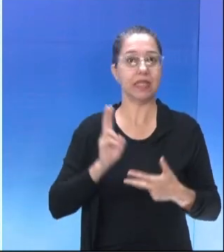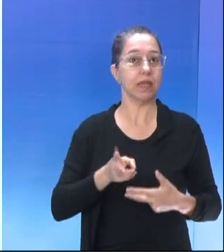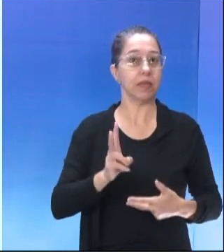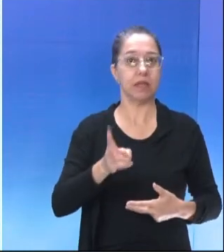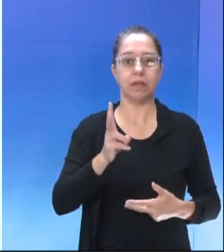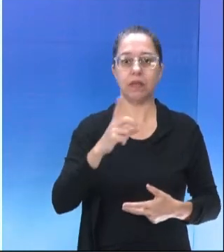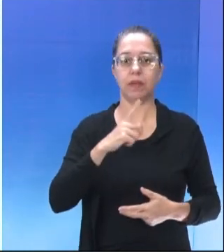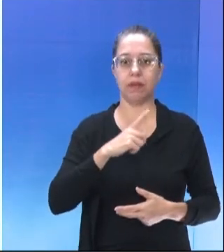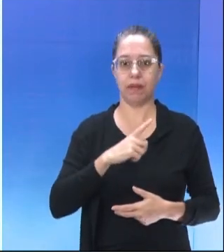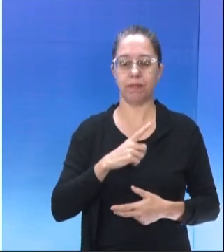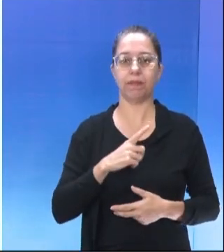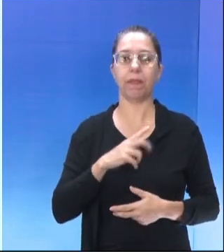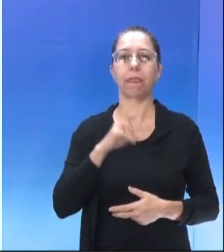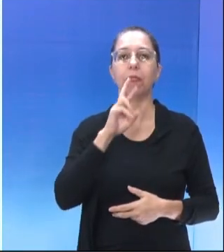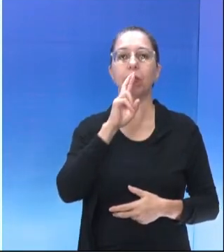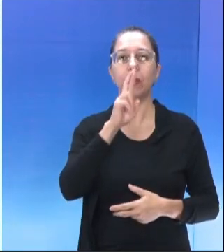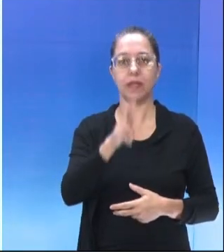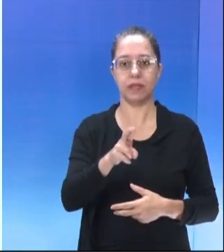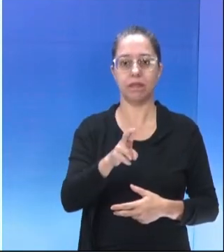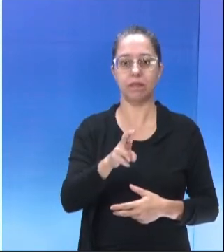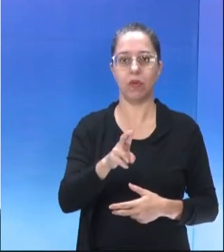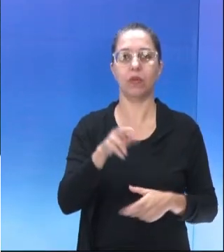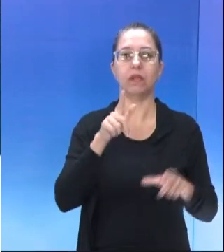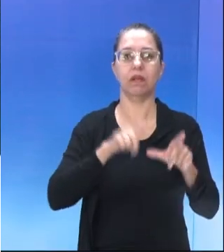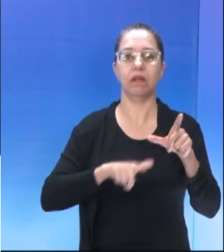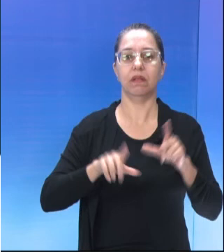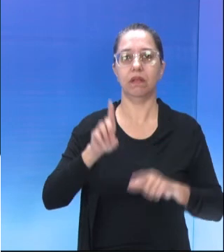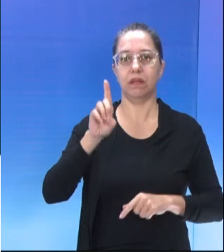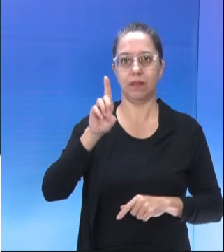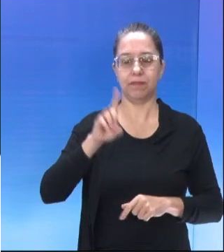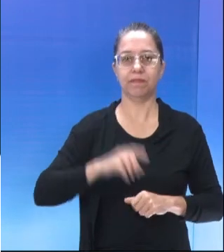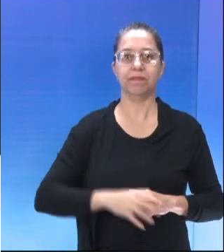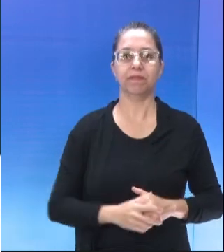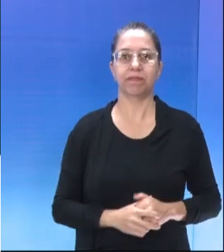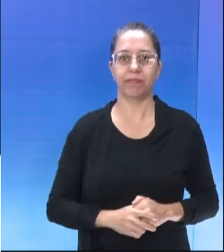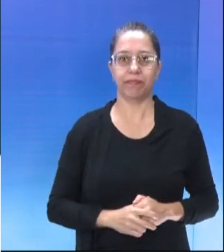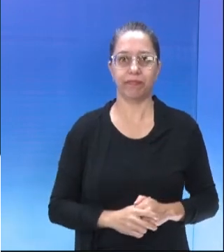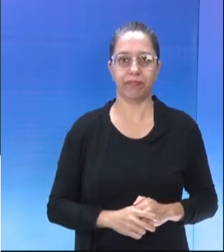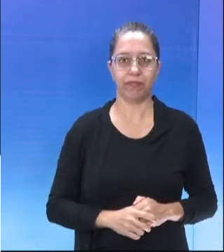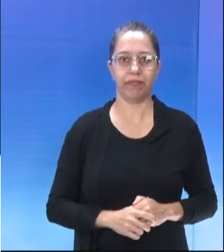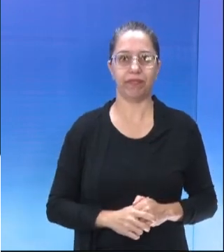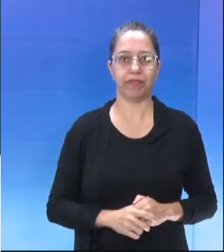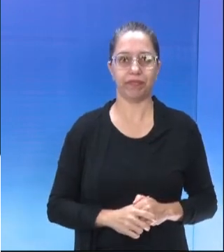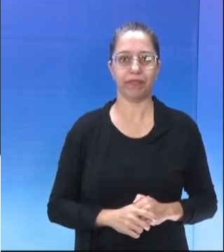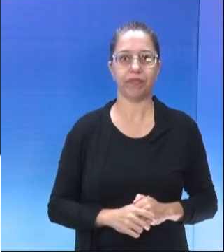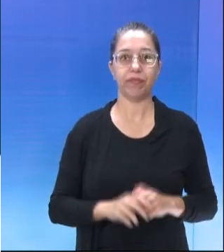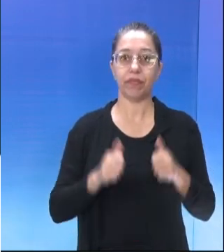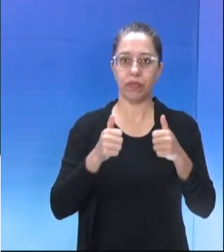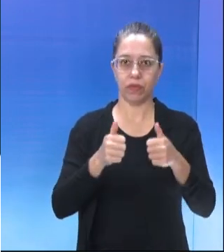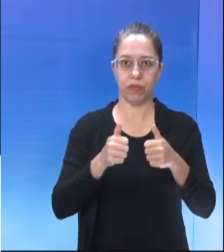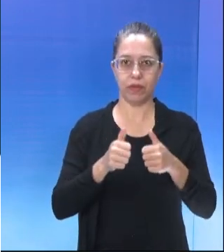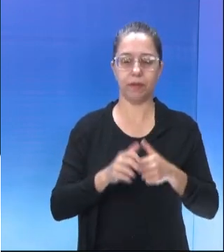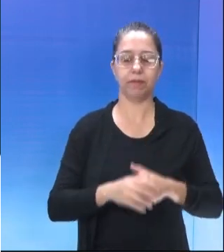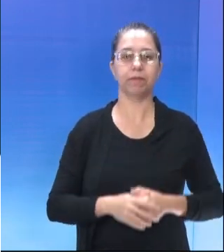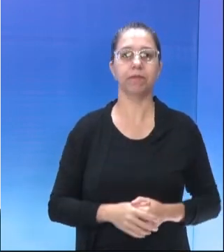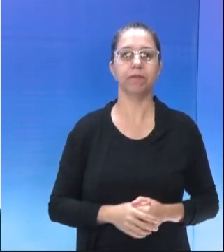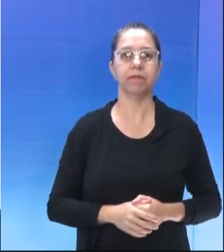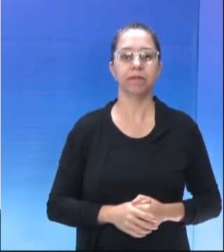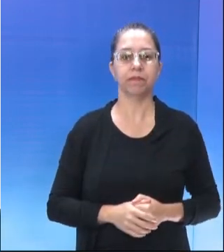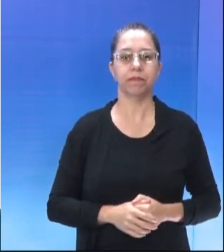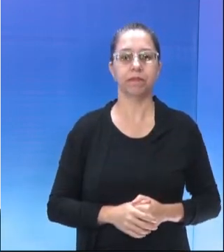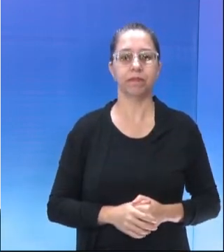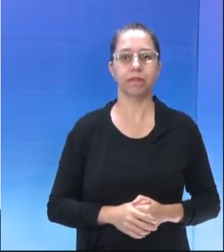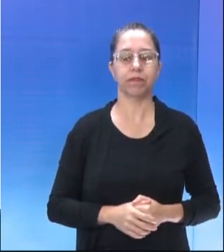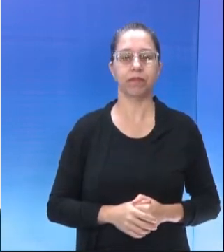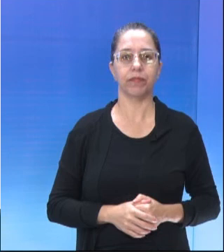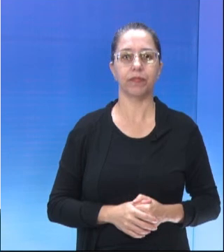do Enem, tá certo? Então, olha só, resposta letra D, certo? Resposta letra D. Então, é o